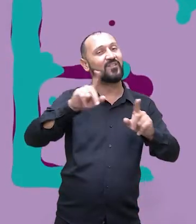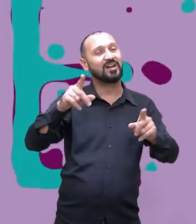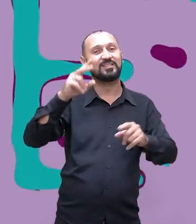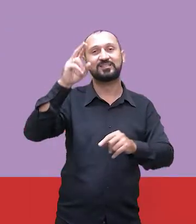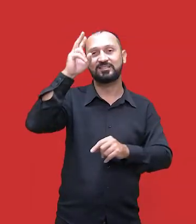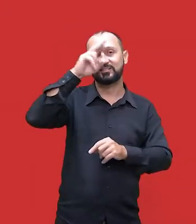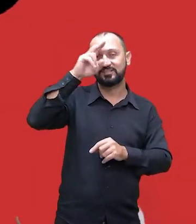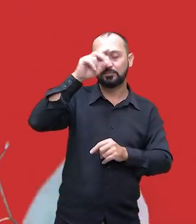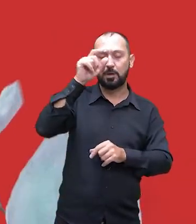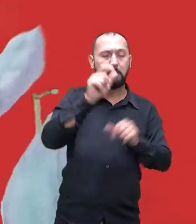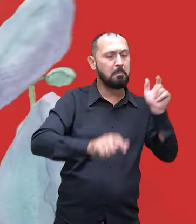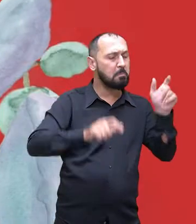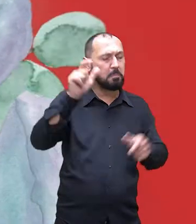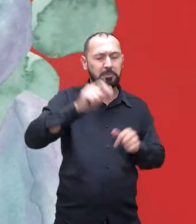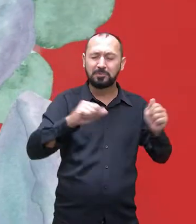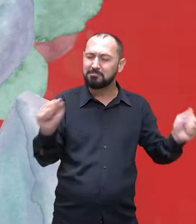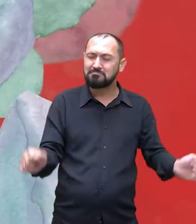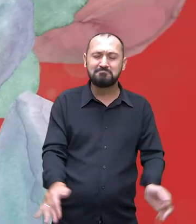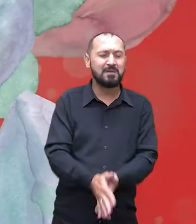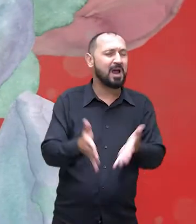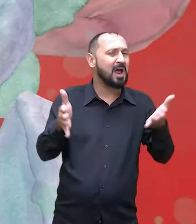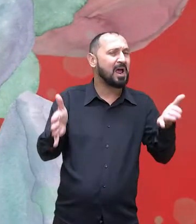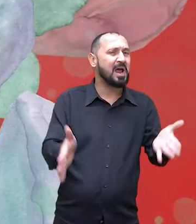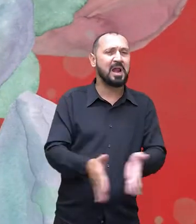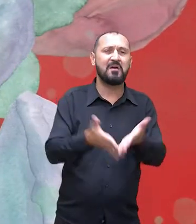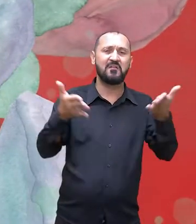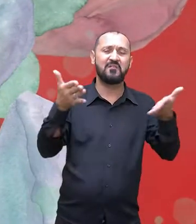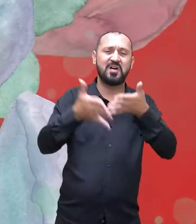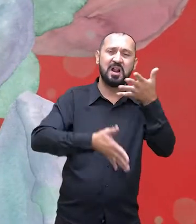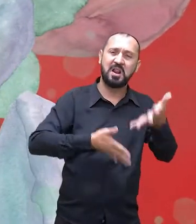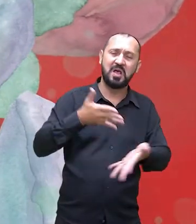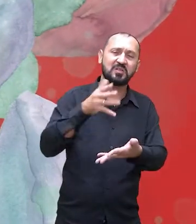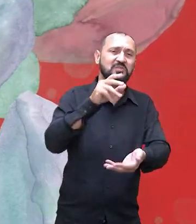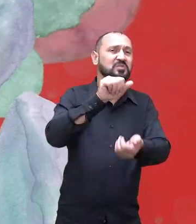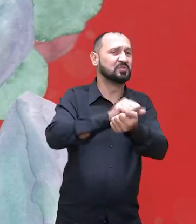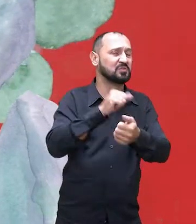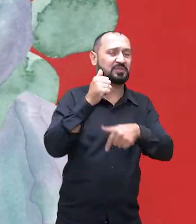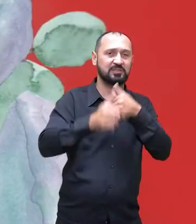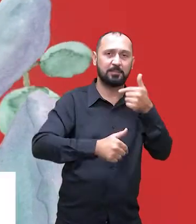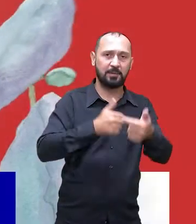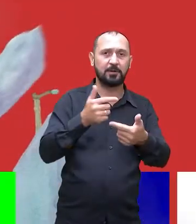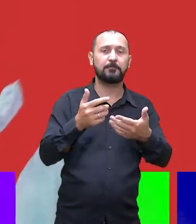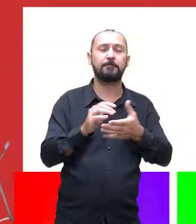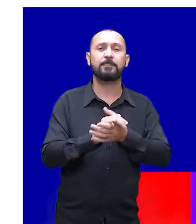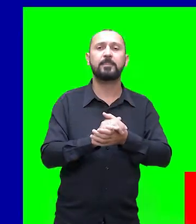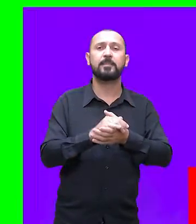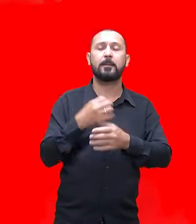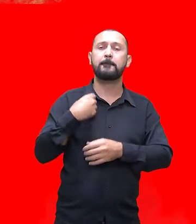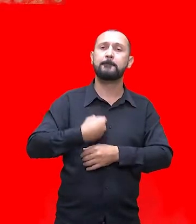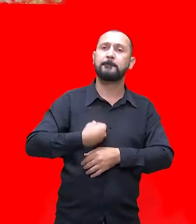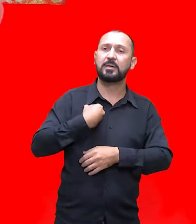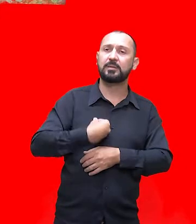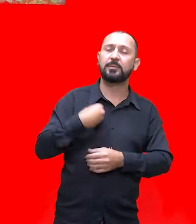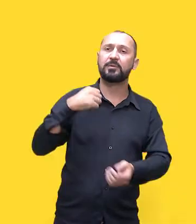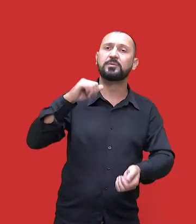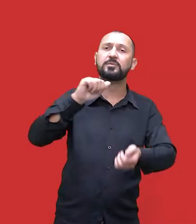histórias, muitas pessoas maravilhosas que passaram por esse trabalho, né, que fizeram parte